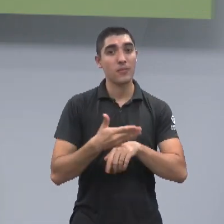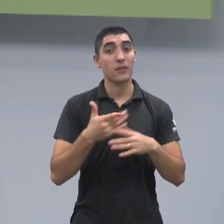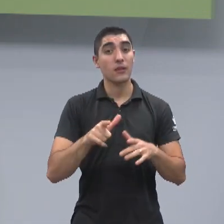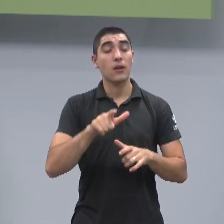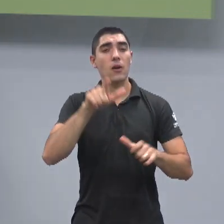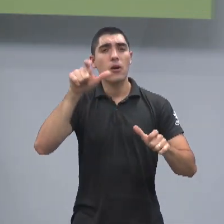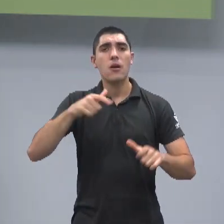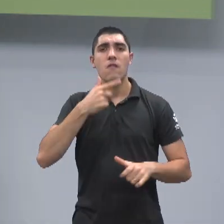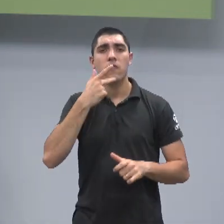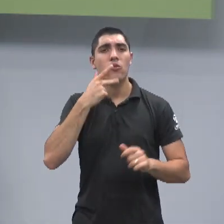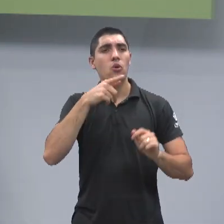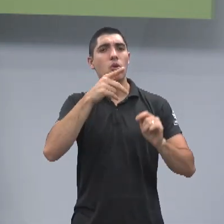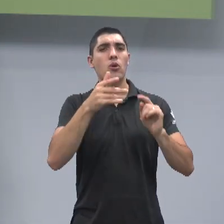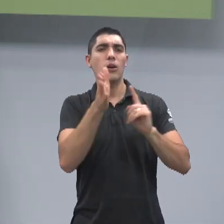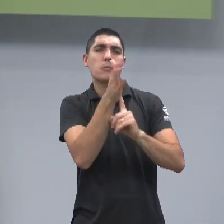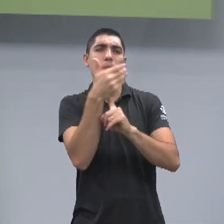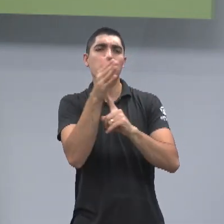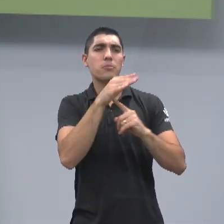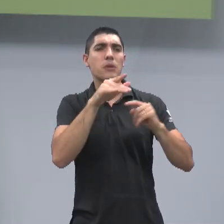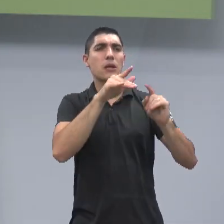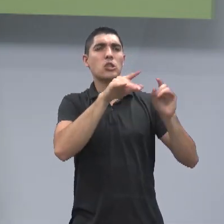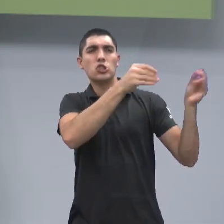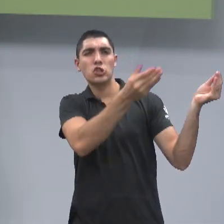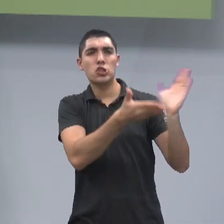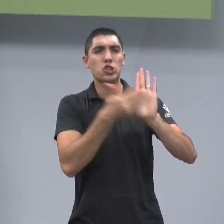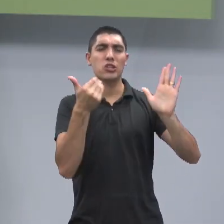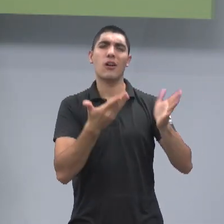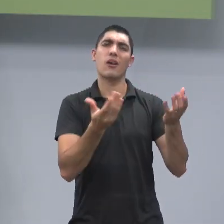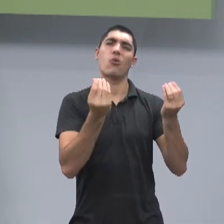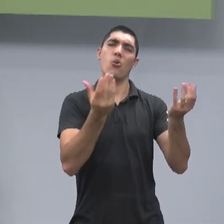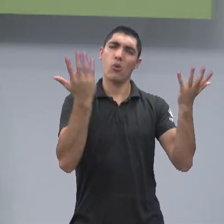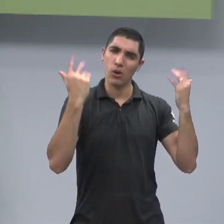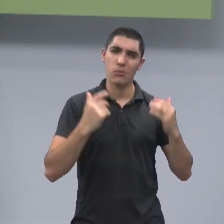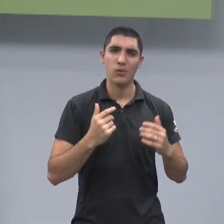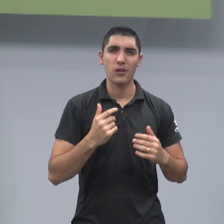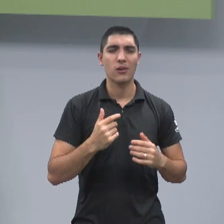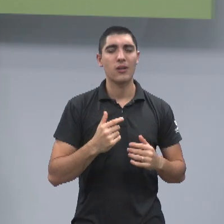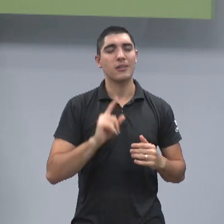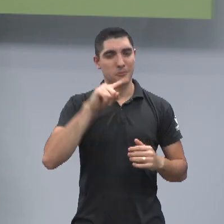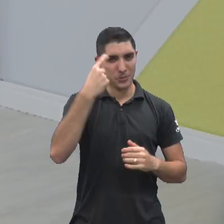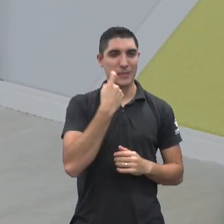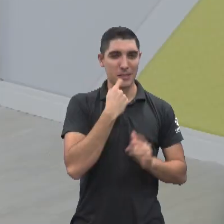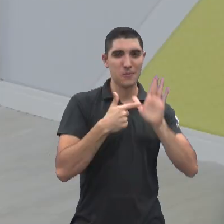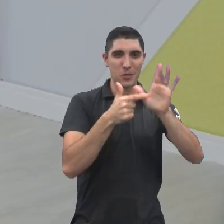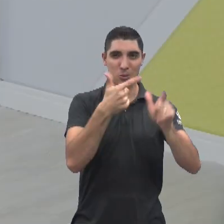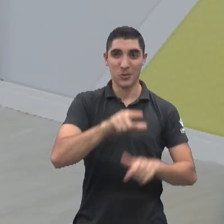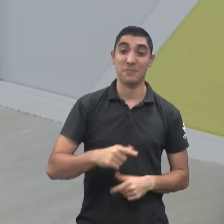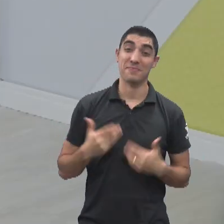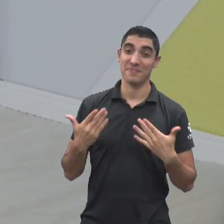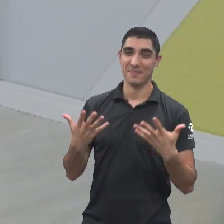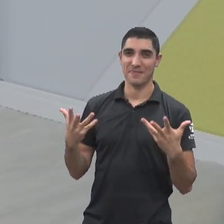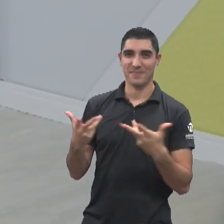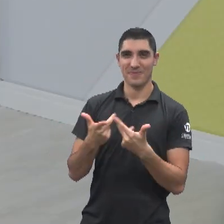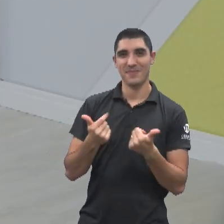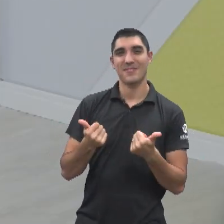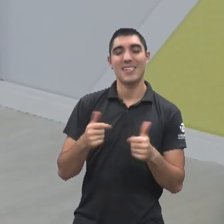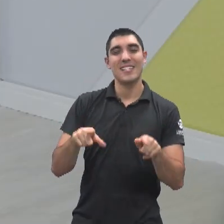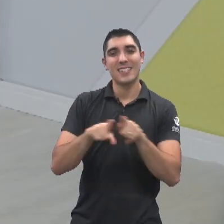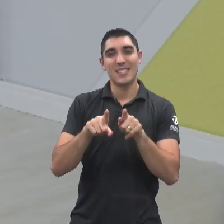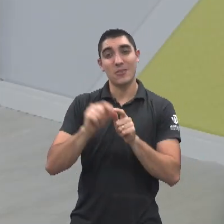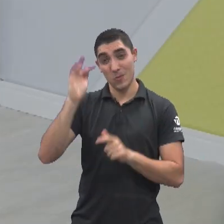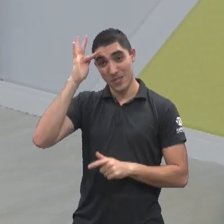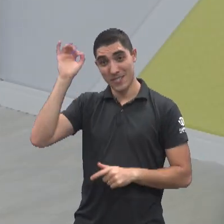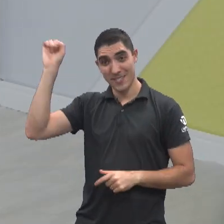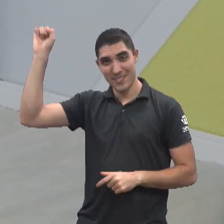bandeira da janela. Ô, Galdino, deixa a bandeira aí. E é isso, sexta-feira a gente volta no Hora do Esporte. Que beleza. Muito bem, gente. Luizão, um